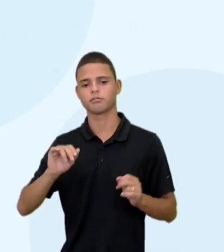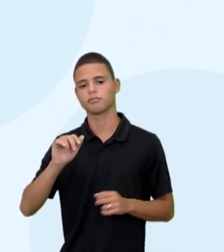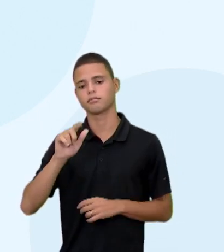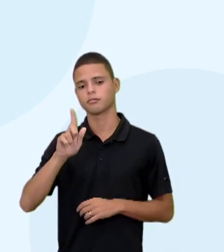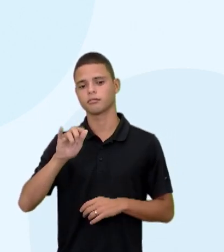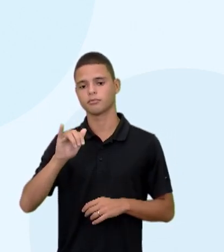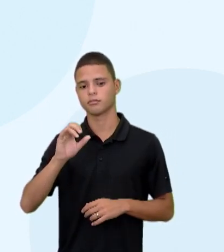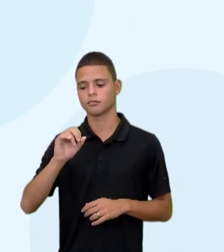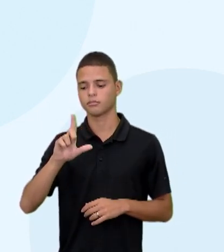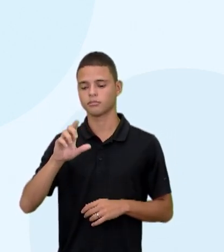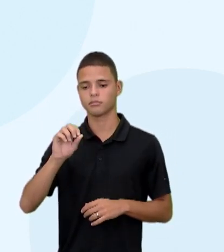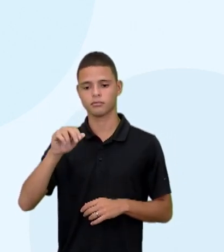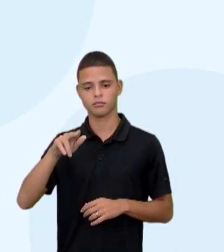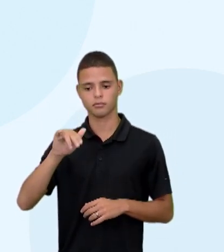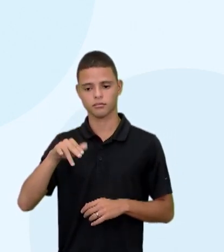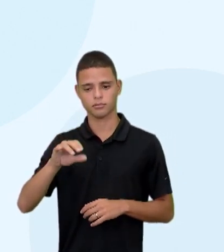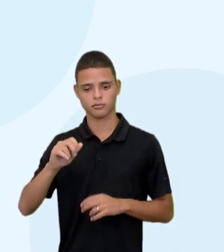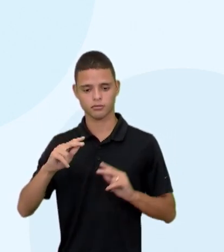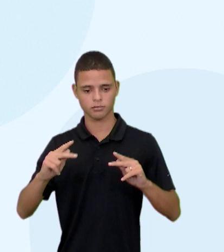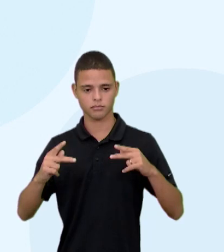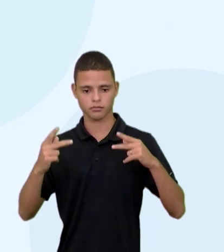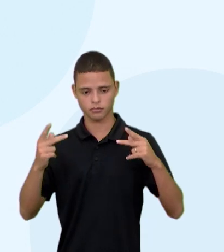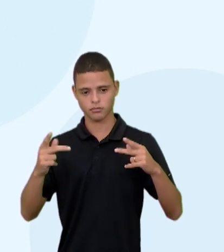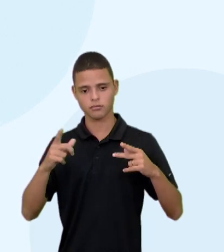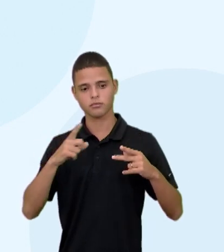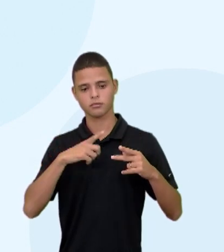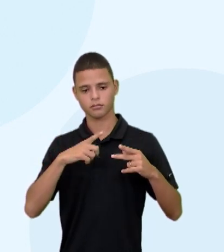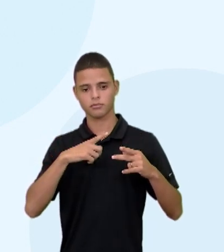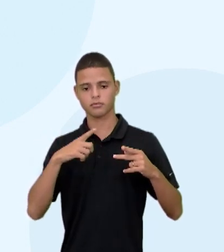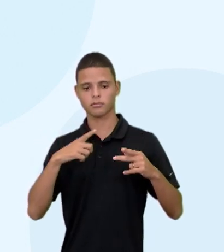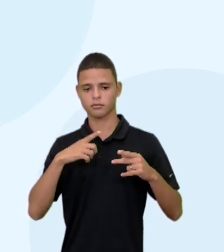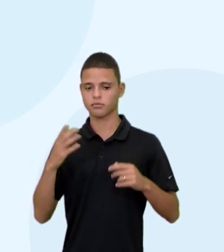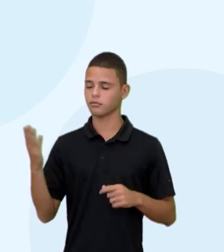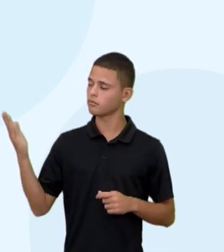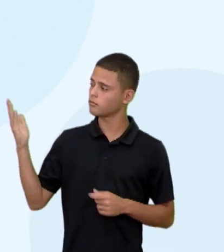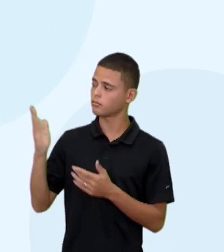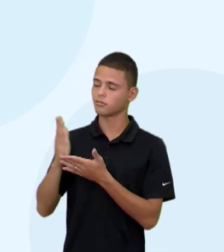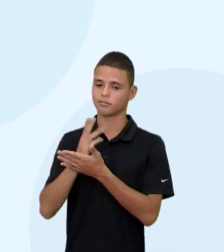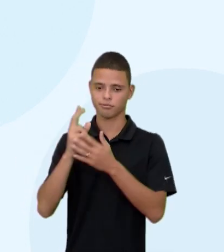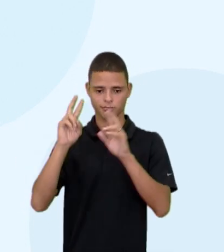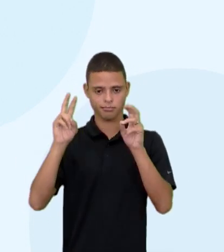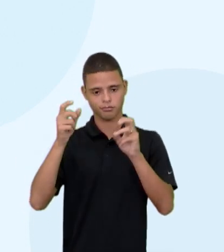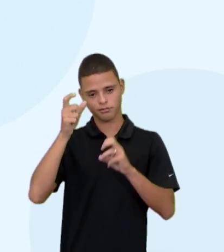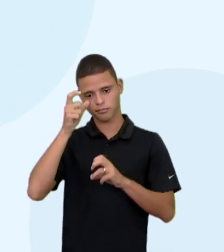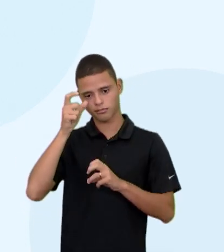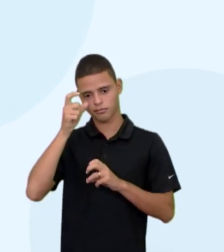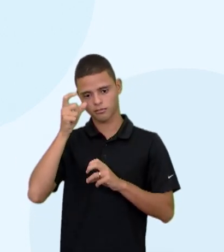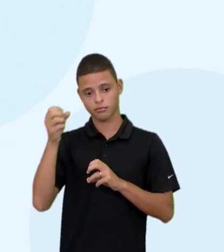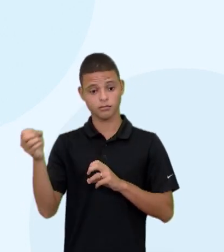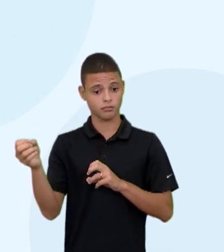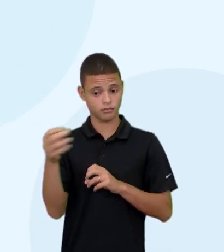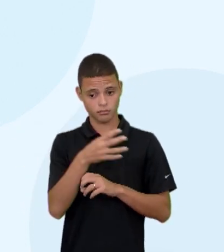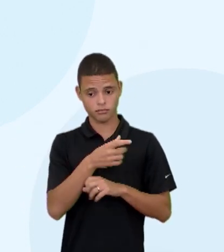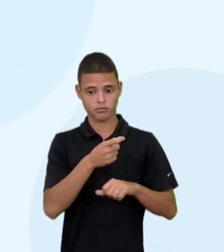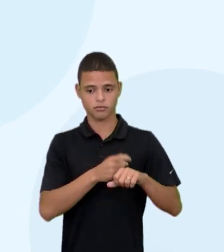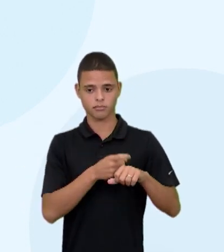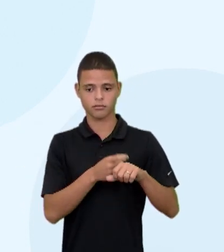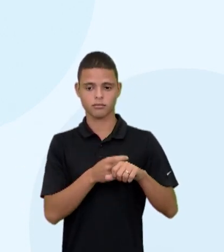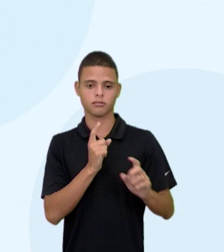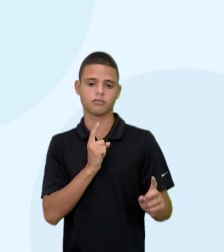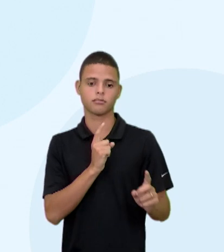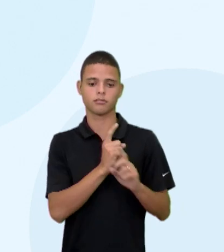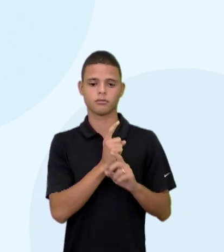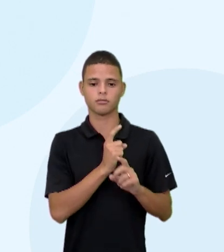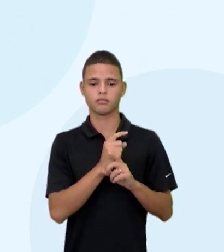nós temos lá o link, vocês podem acessar lá, que tem temas interessantes lá. E aí uma nova rocha foi descrita no Havaí